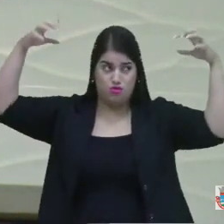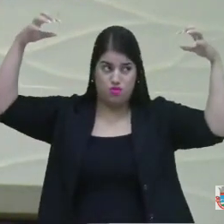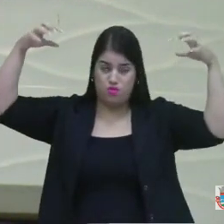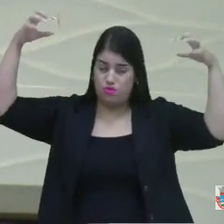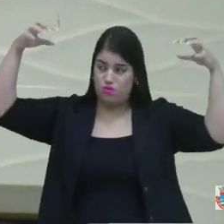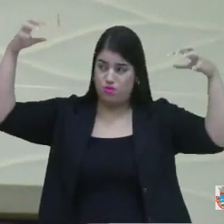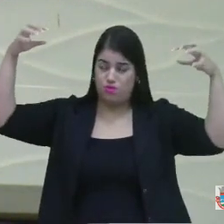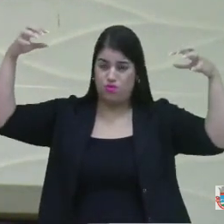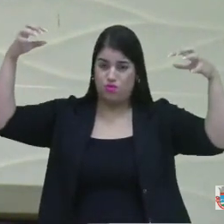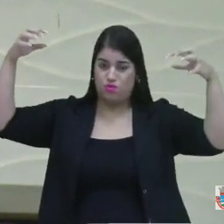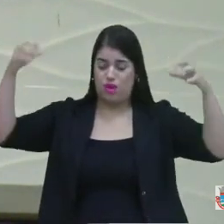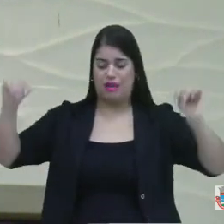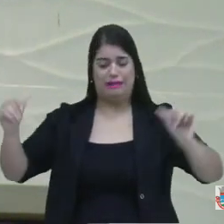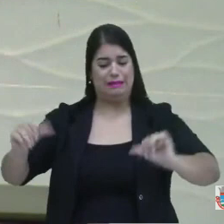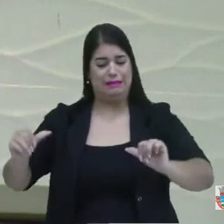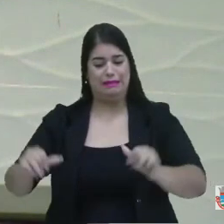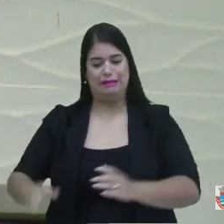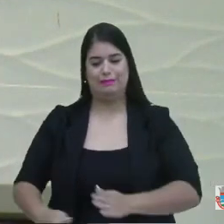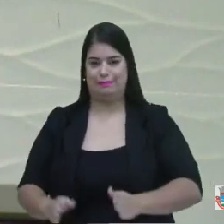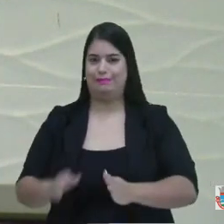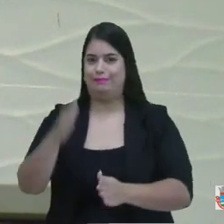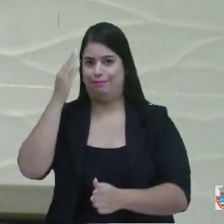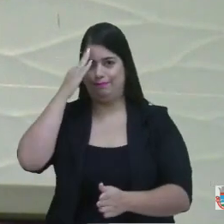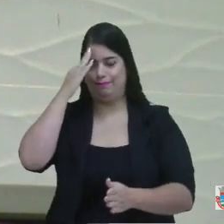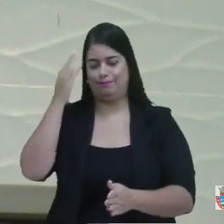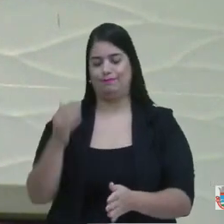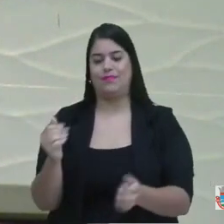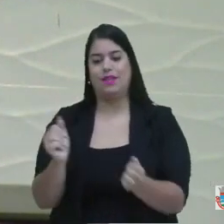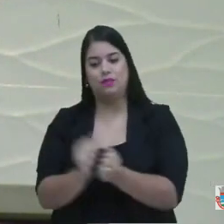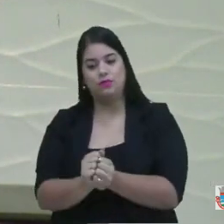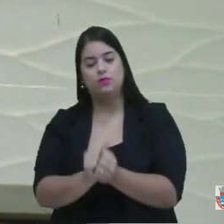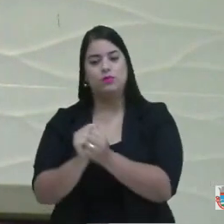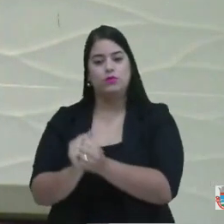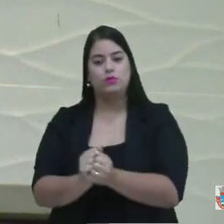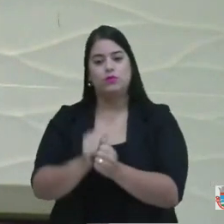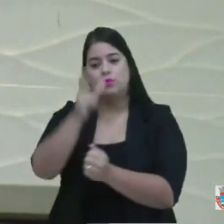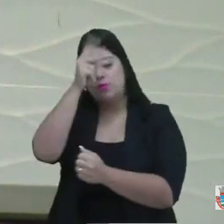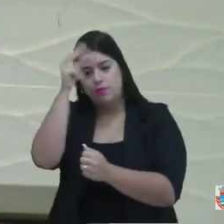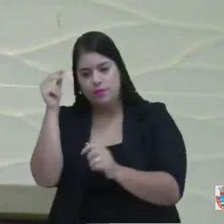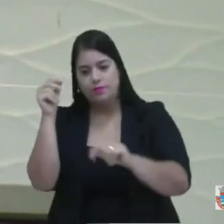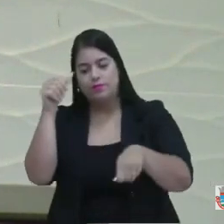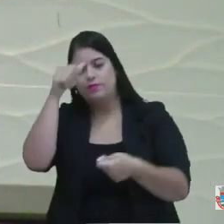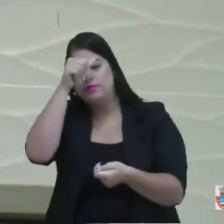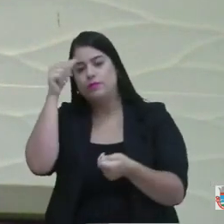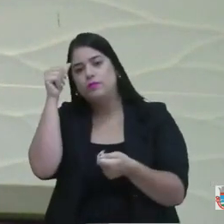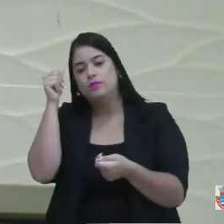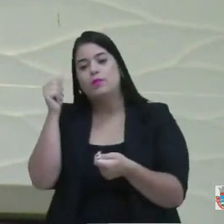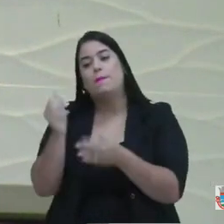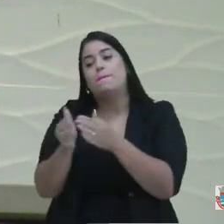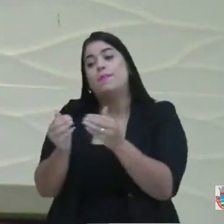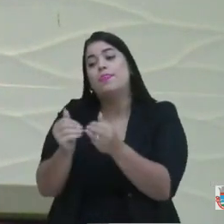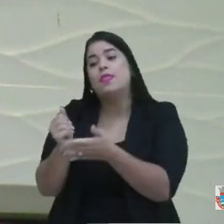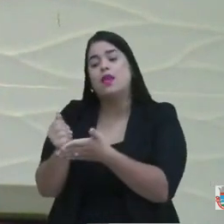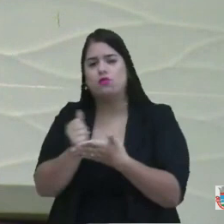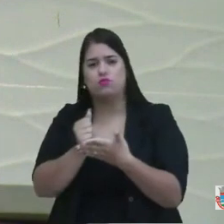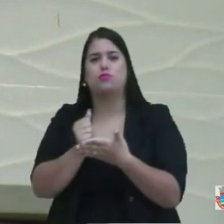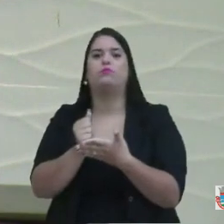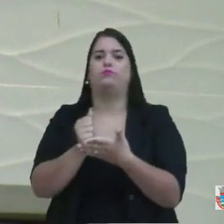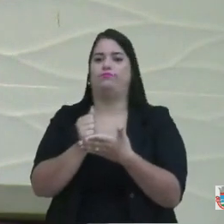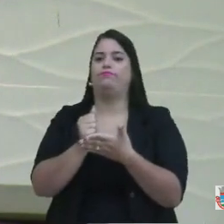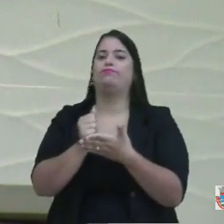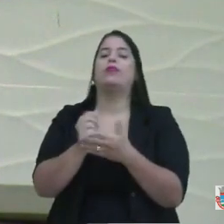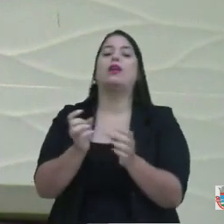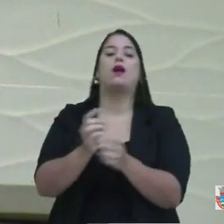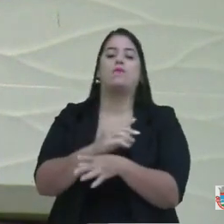chove, as estradas ficam ruins. Mas aos pouquinhos, junto com o prefeito Alexandre Batité, nós vamos